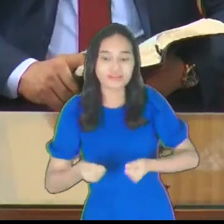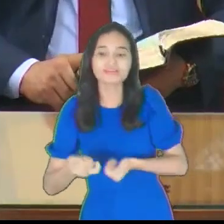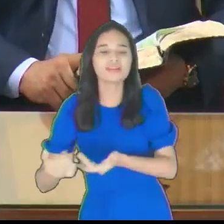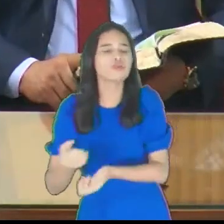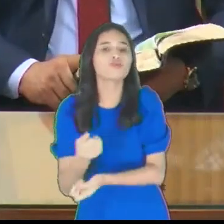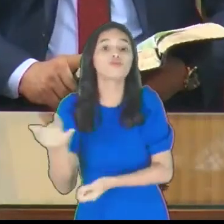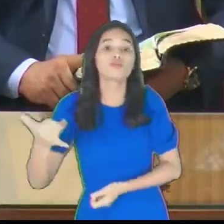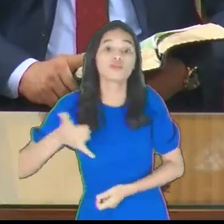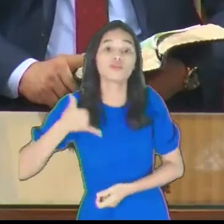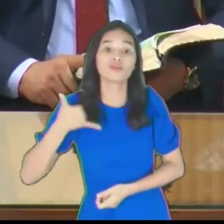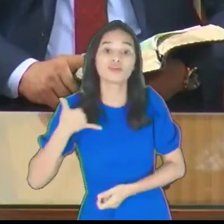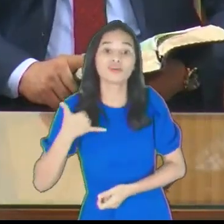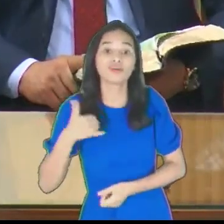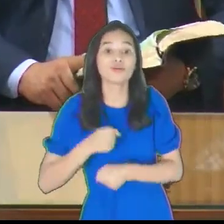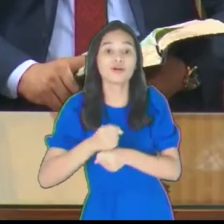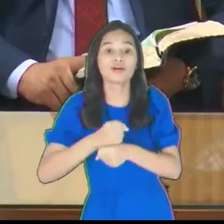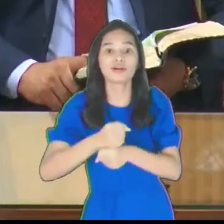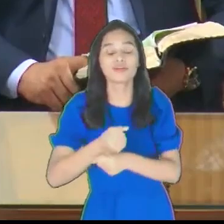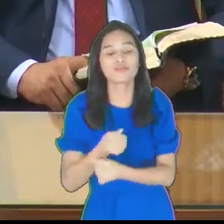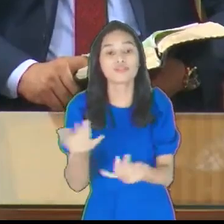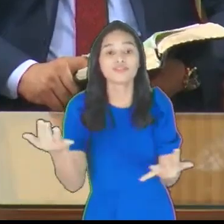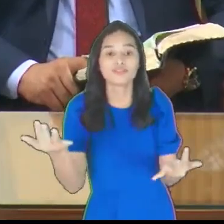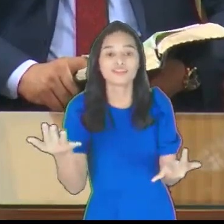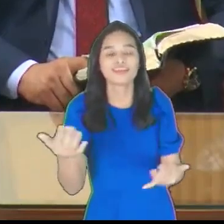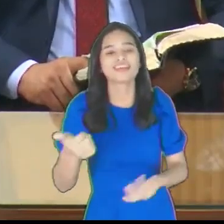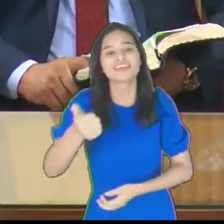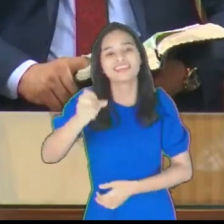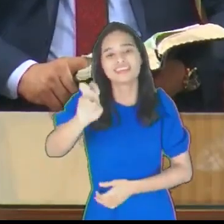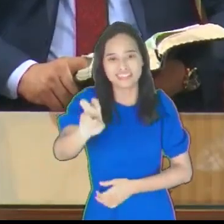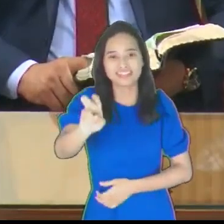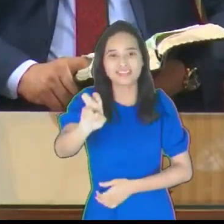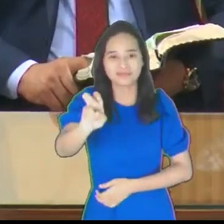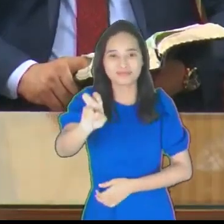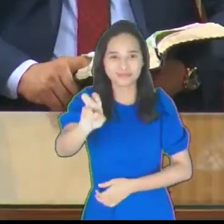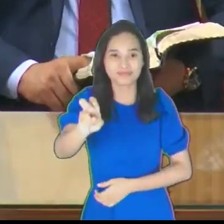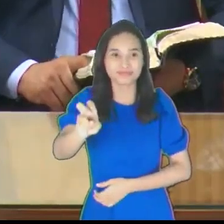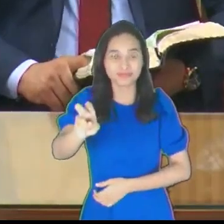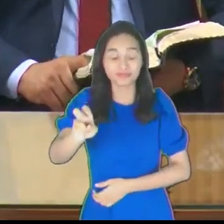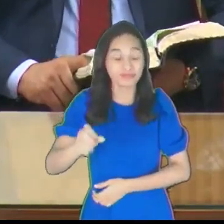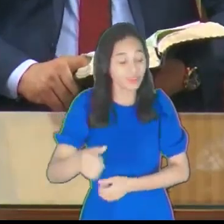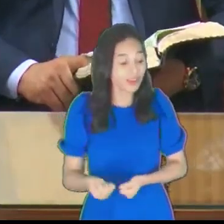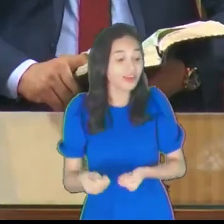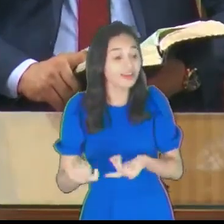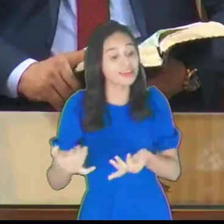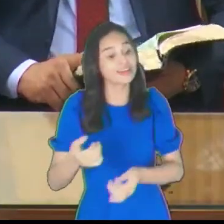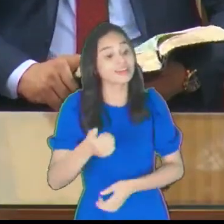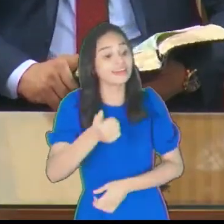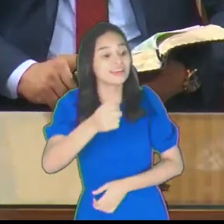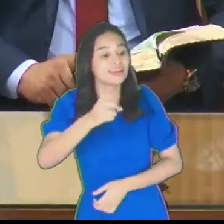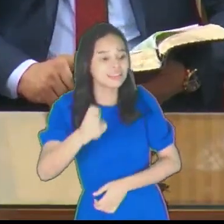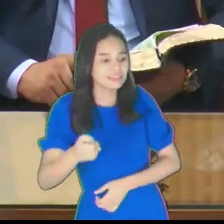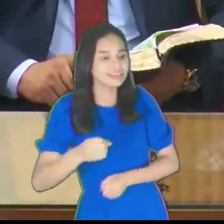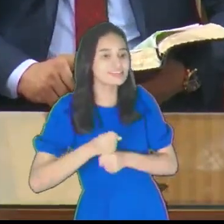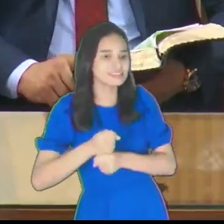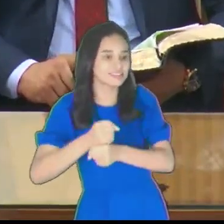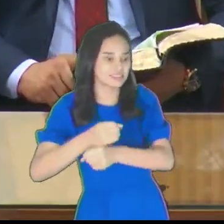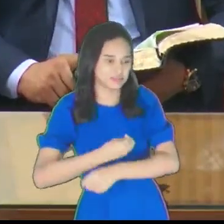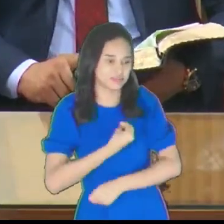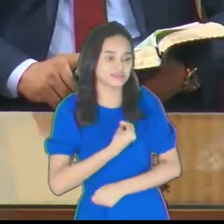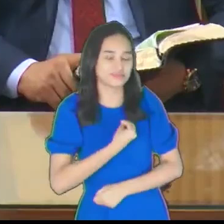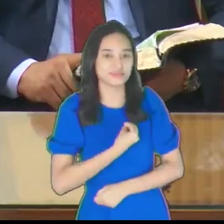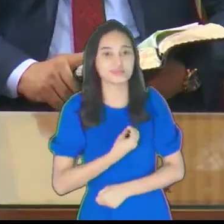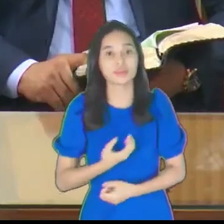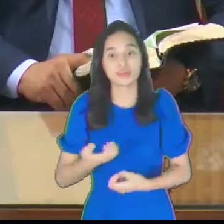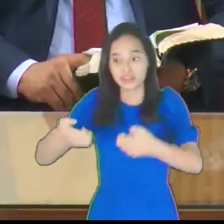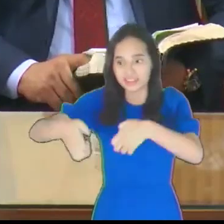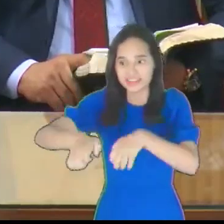anos? Me ajudem, meus irmãos, mais quantos anos? 15 anos. Eu vou dar mais 15 anos de vida. Irmãos, e Ezequias